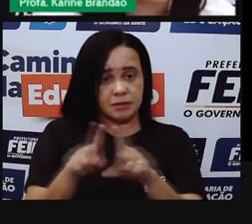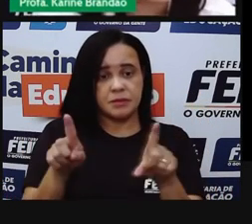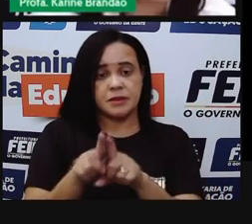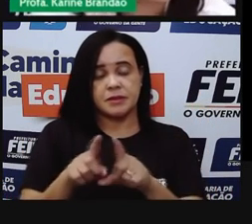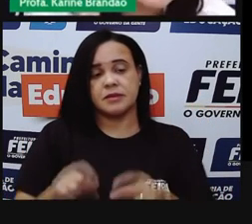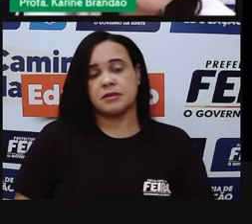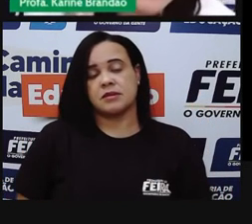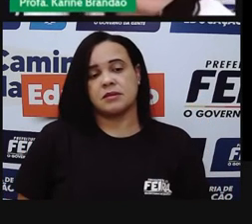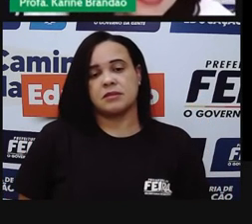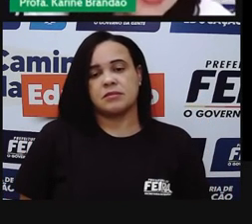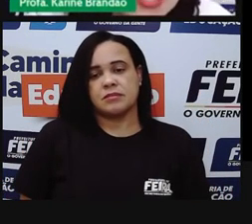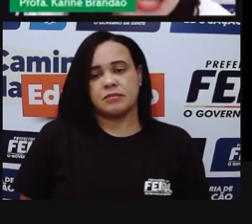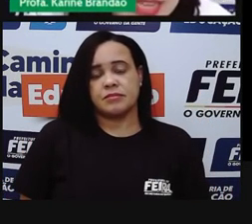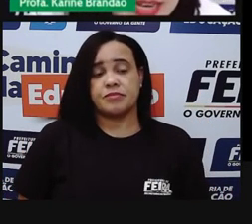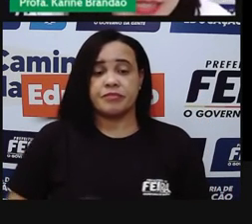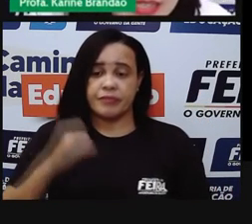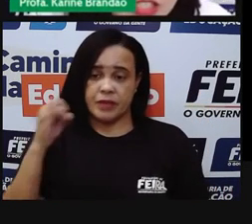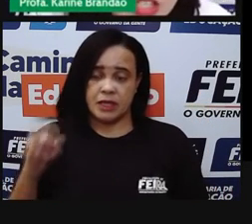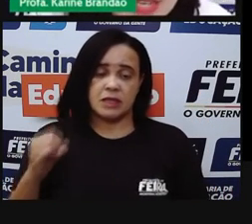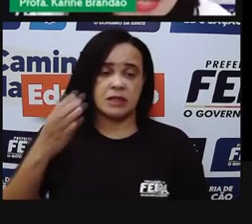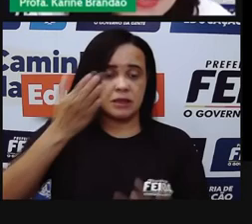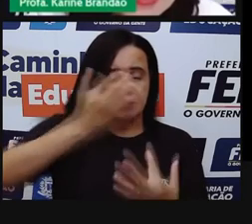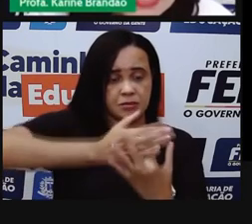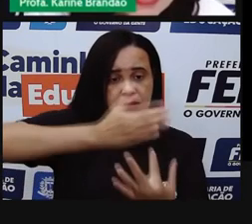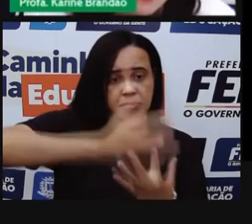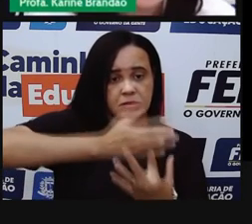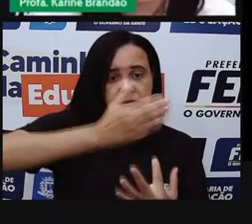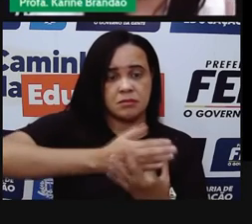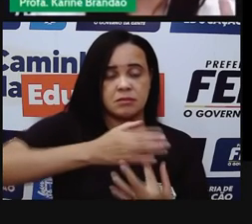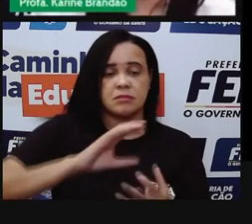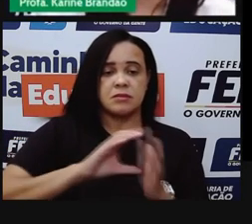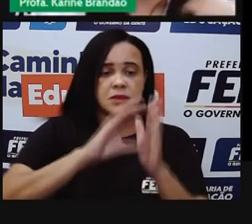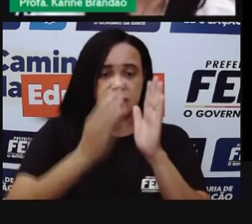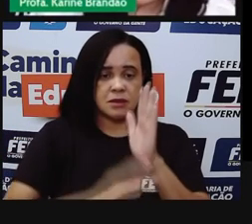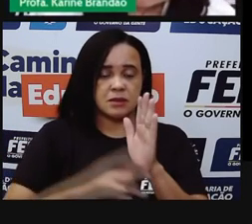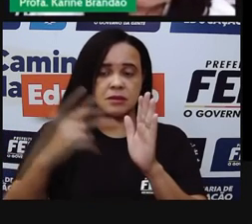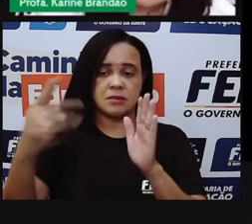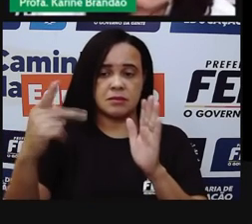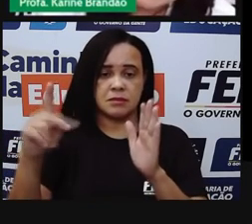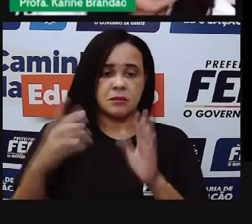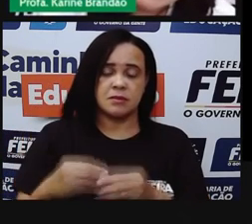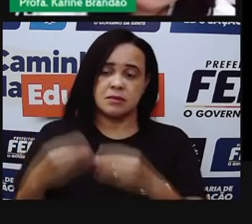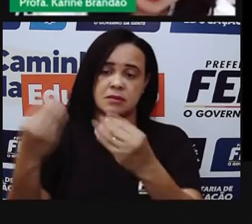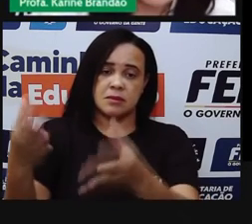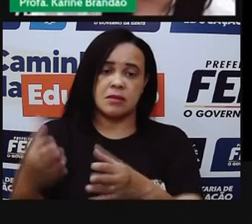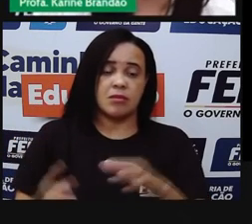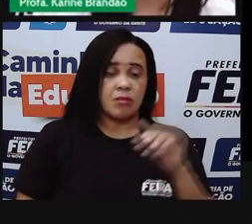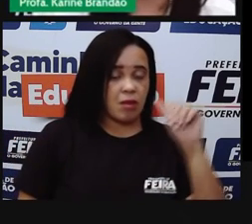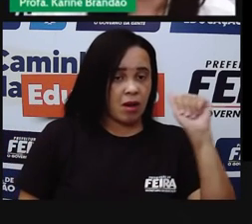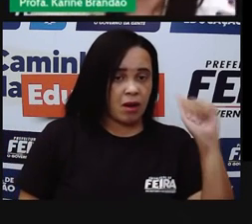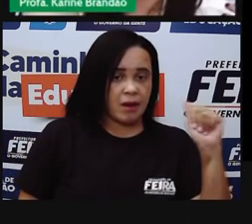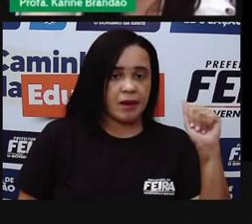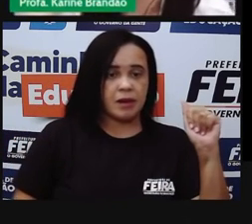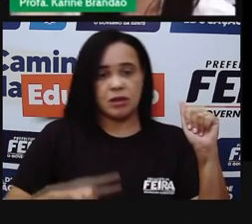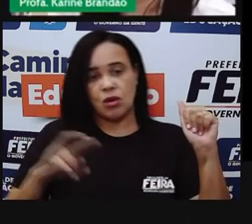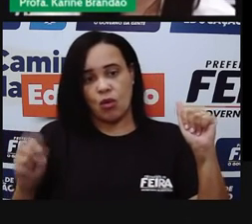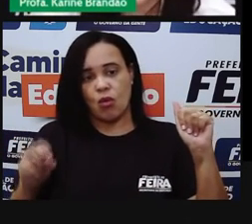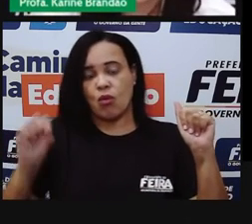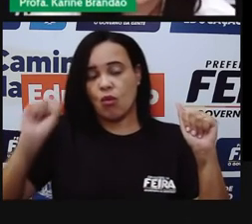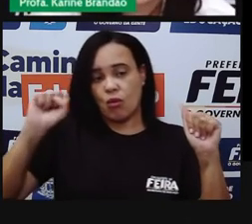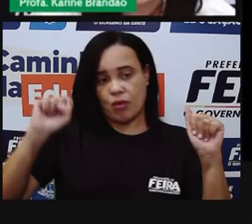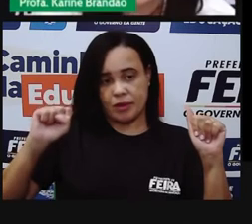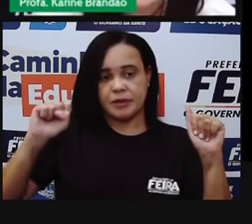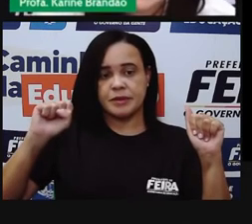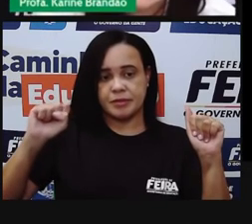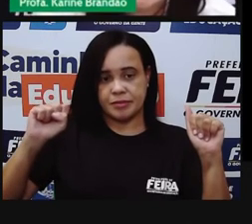pai, ele só pode dar metade das características, ou ele vai dar o A, que ele tem, ou ele vai dar o